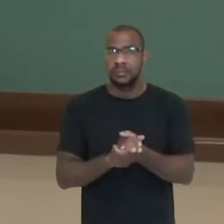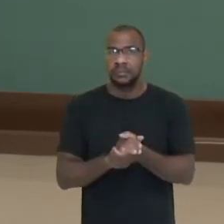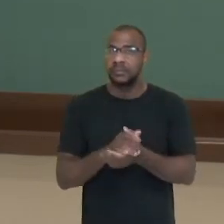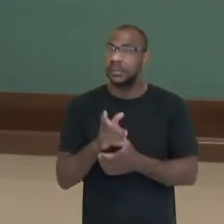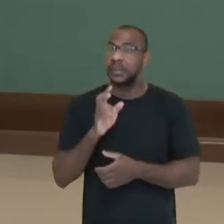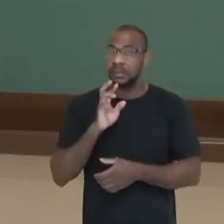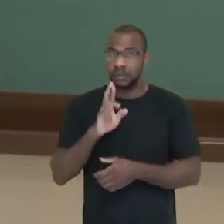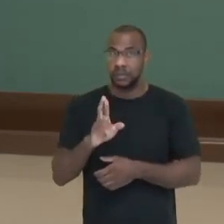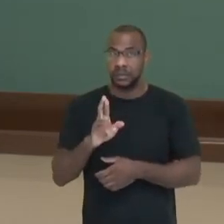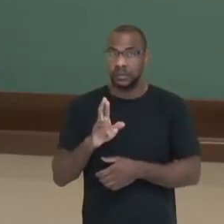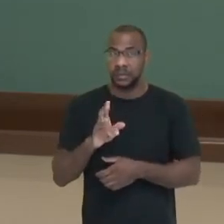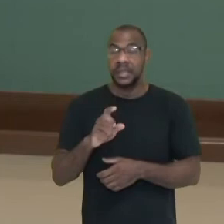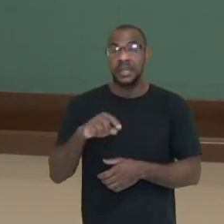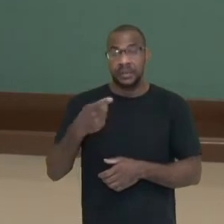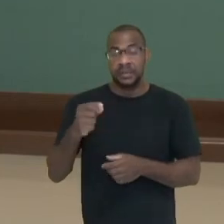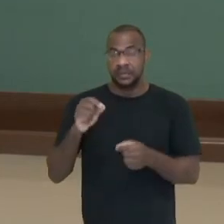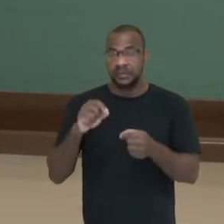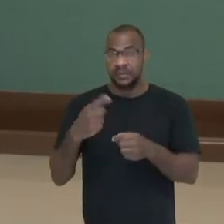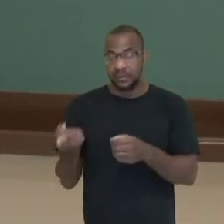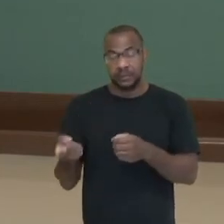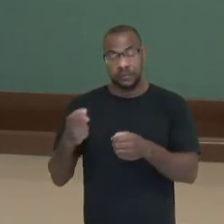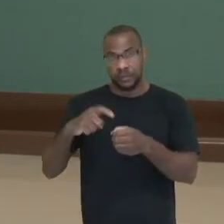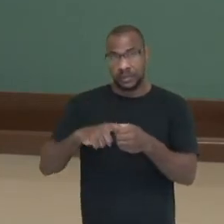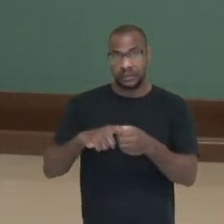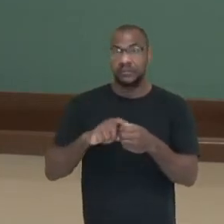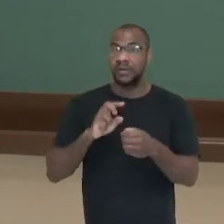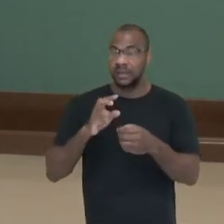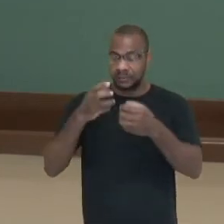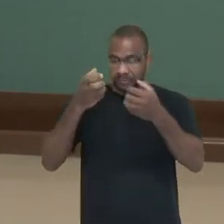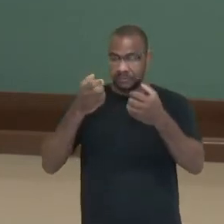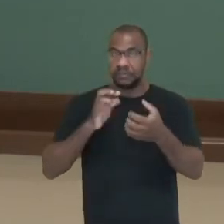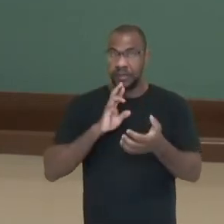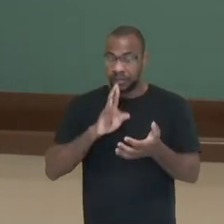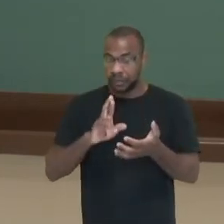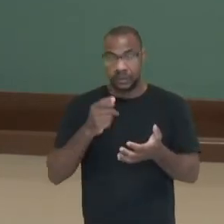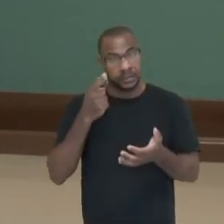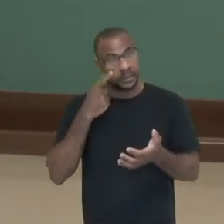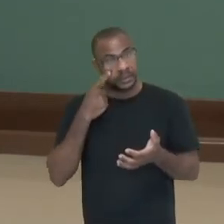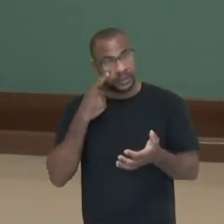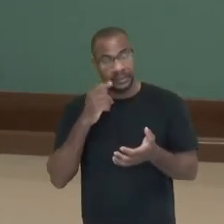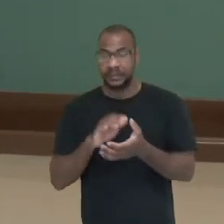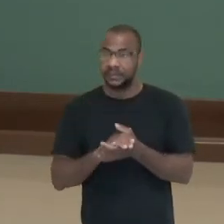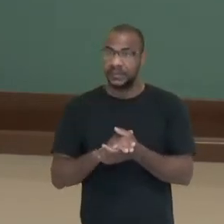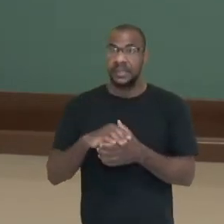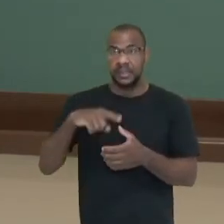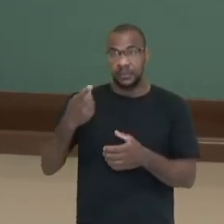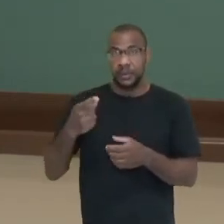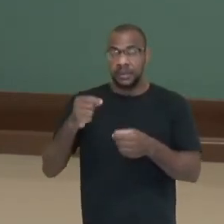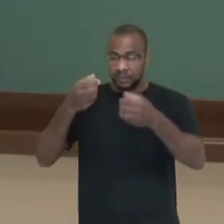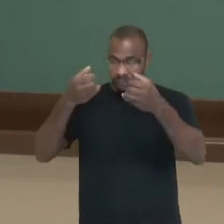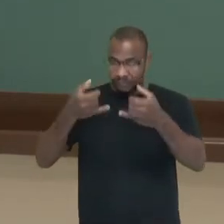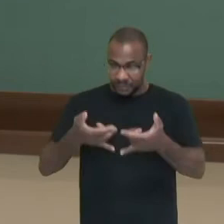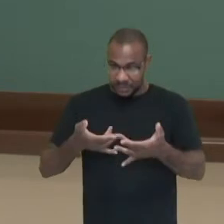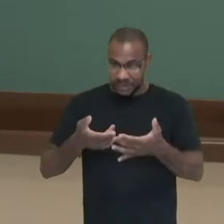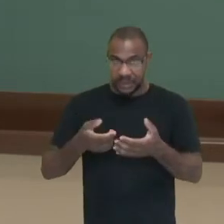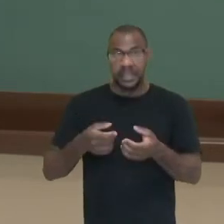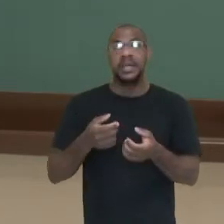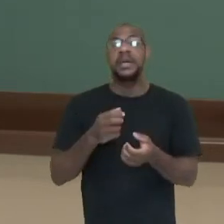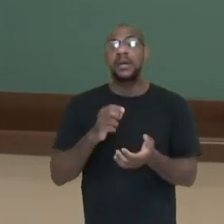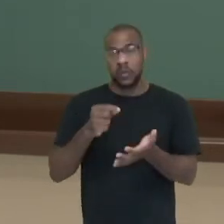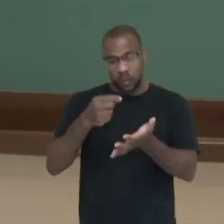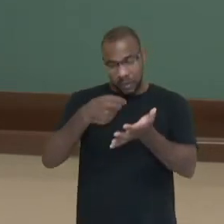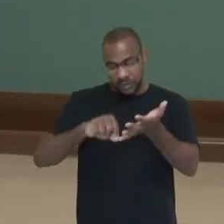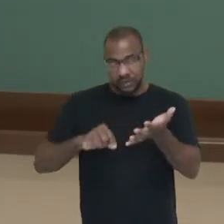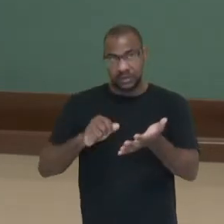nós vamos resolver esse exercício e vamos fazer uma discussão. Eu espero que você acerte. Temos a posição 1, posição 2, posição